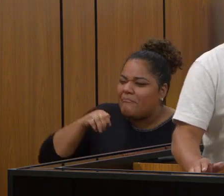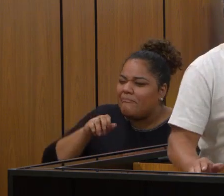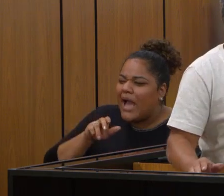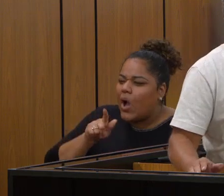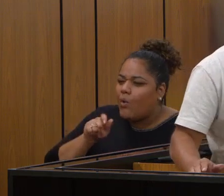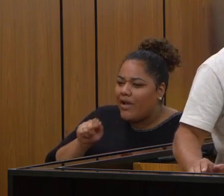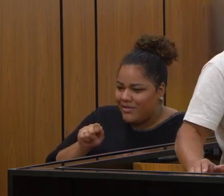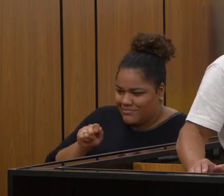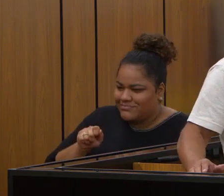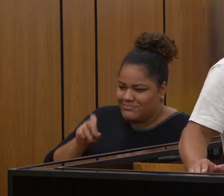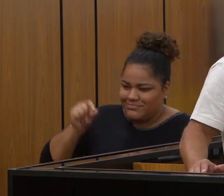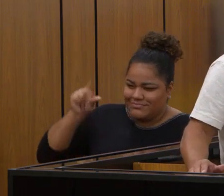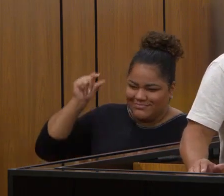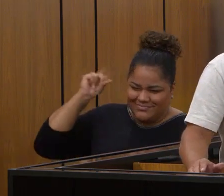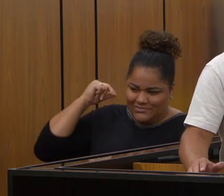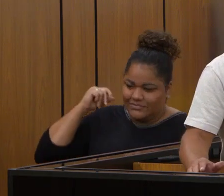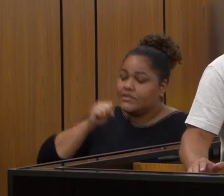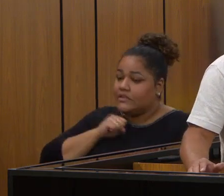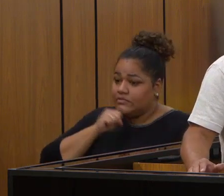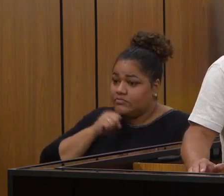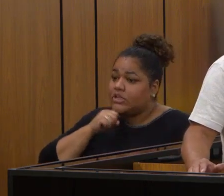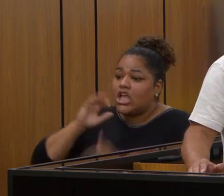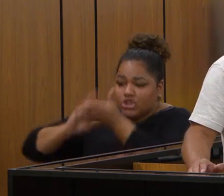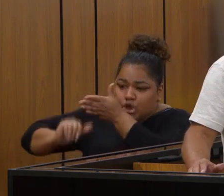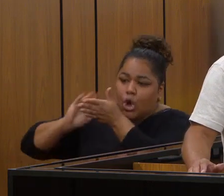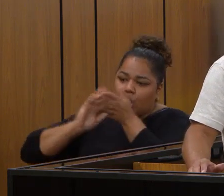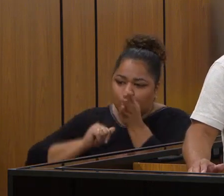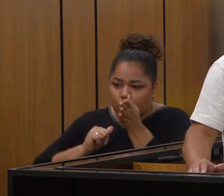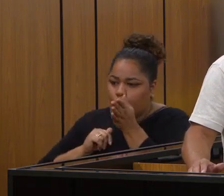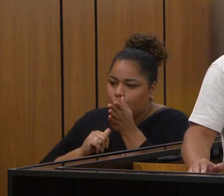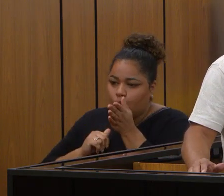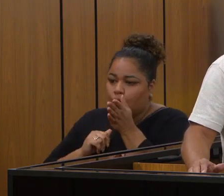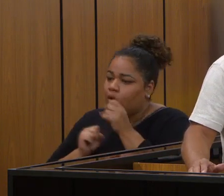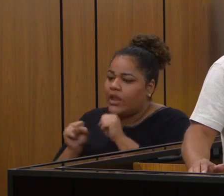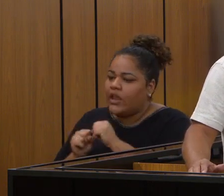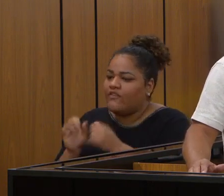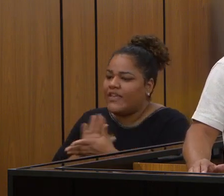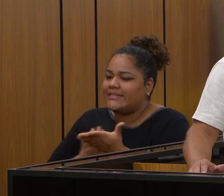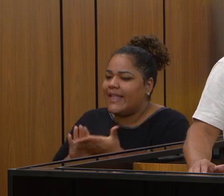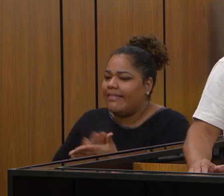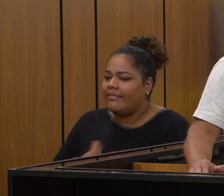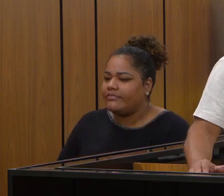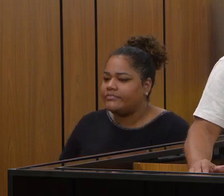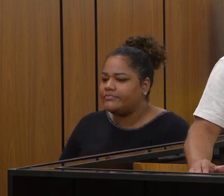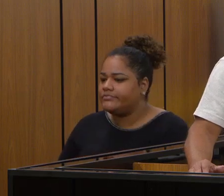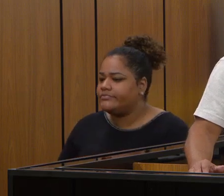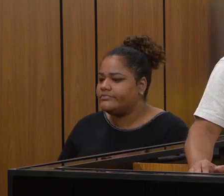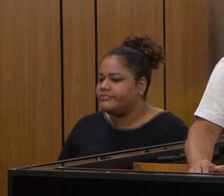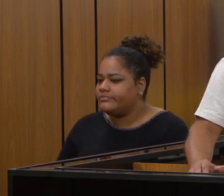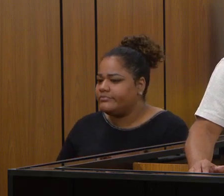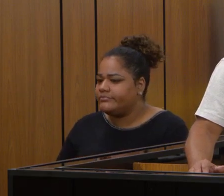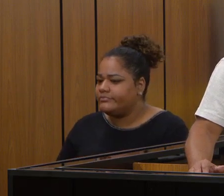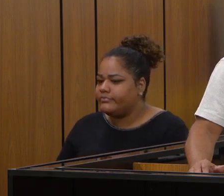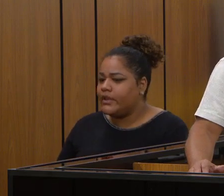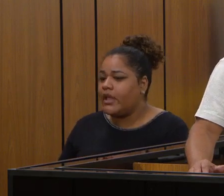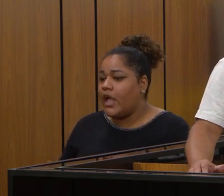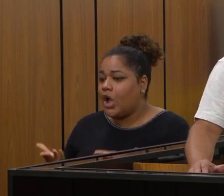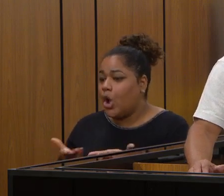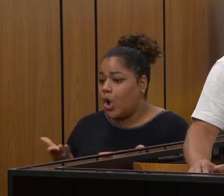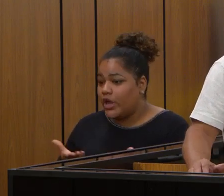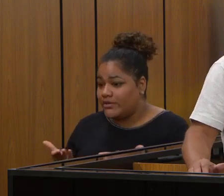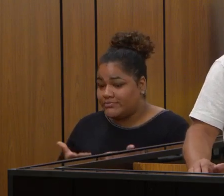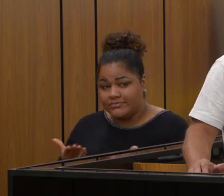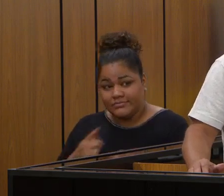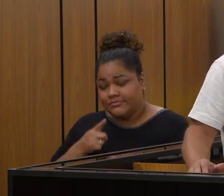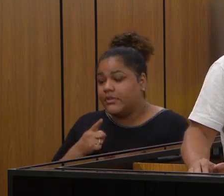e eles praticamente só arrancaram meus pivores e não conseguiu fazer mais nada e agora eu procurei